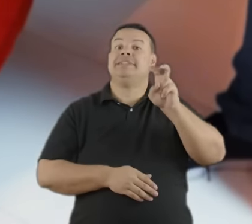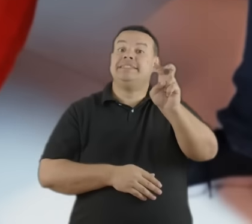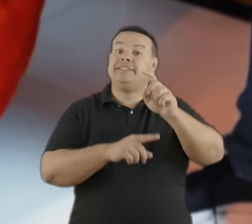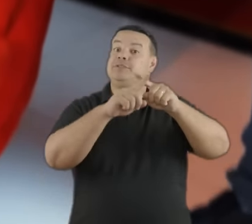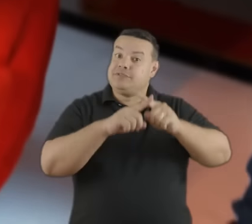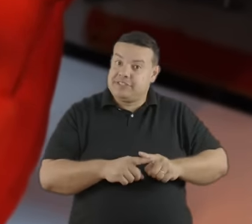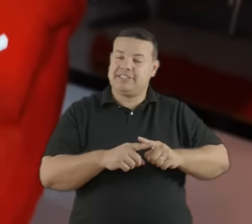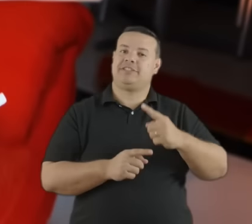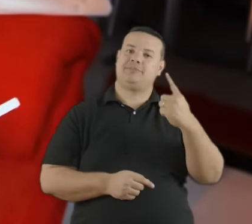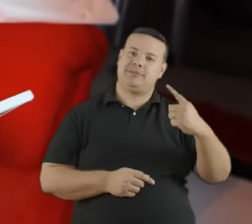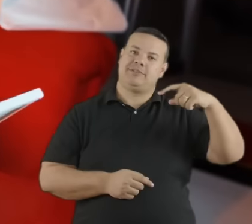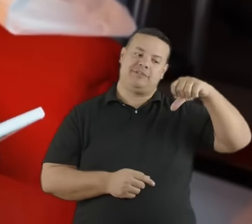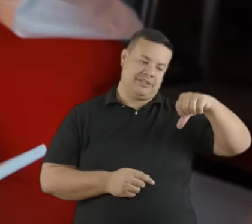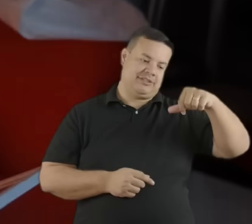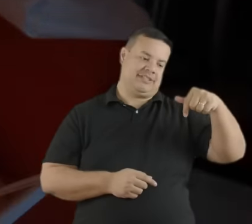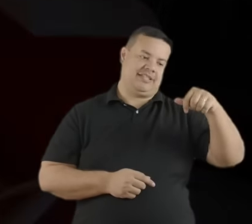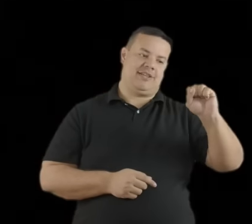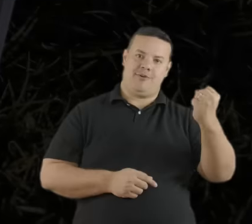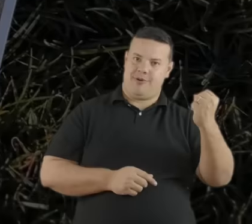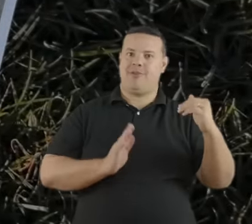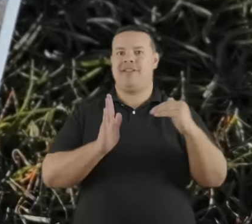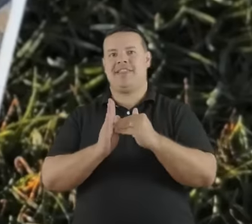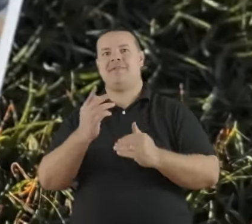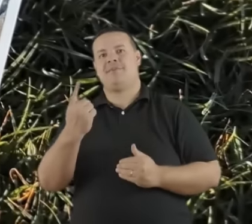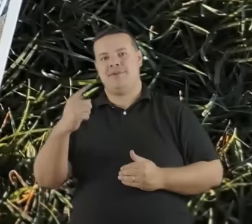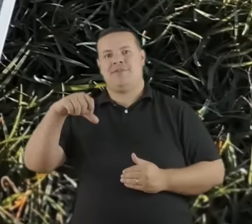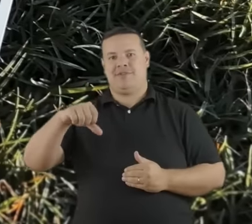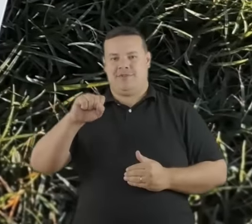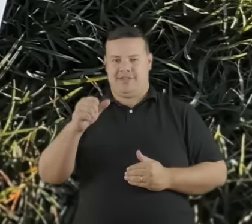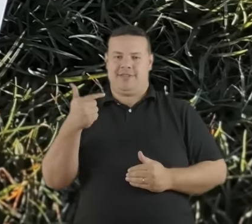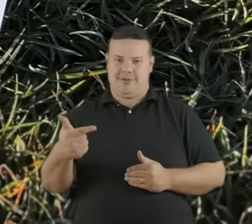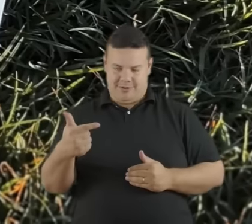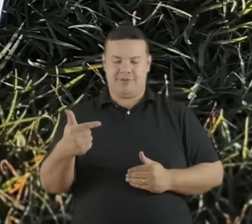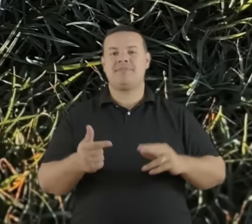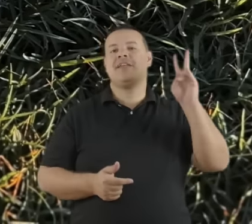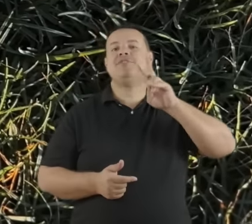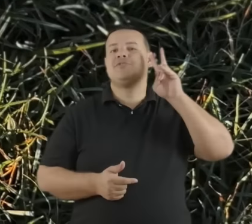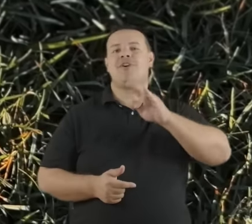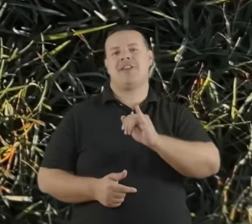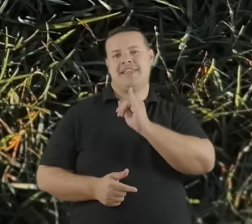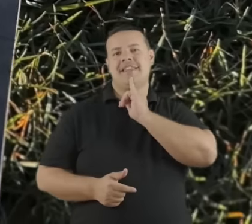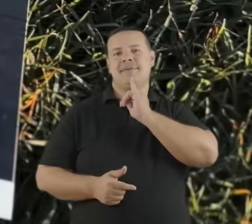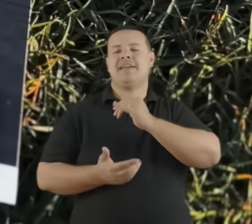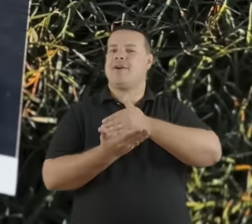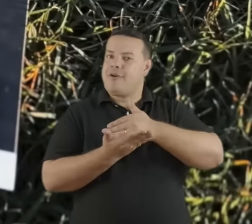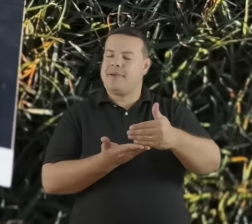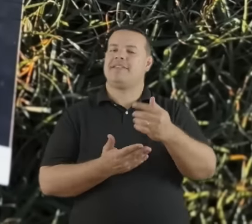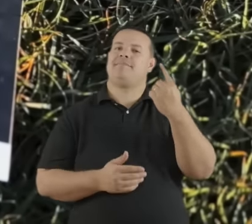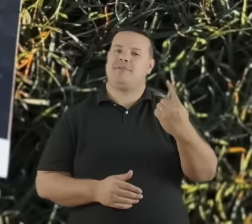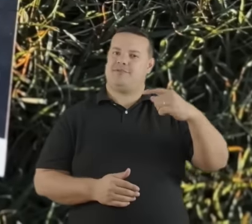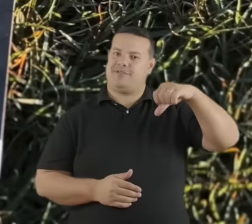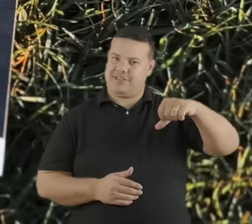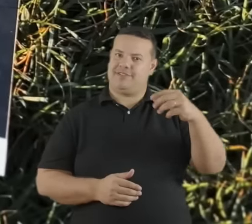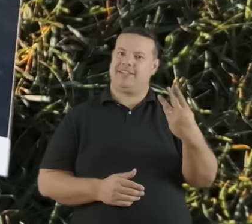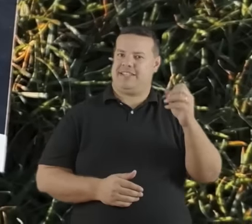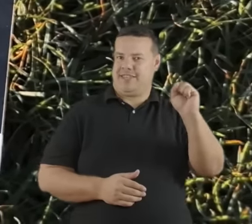de 78 a 82. A história do Itabaiana começa em 1938.